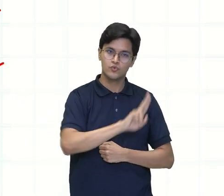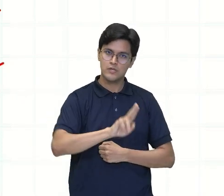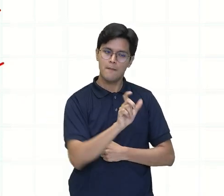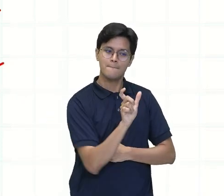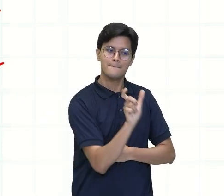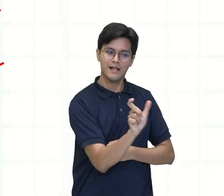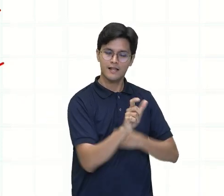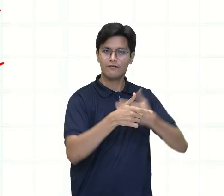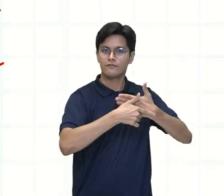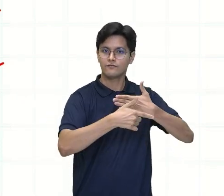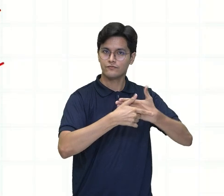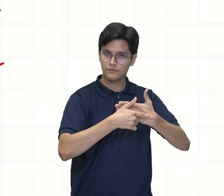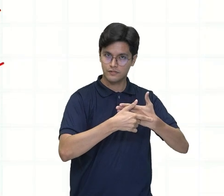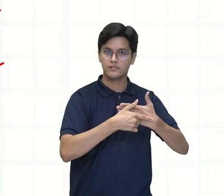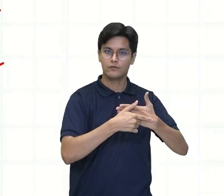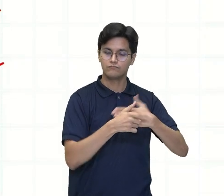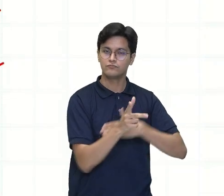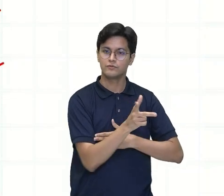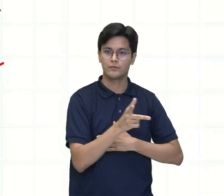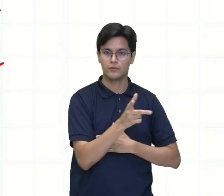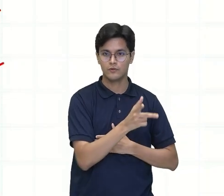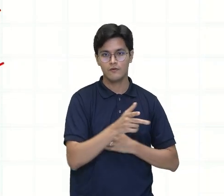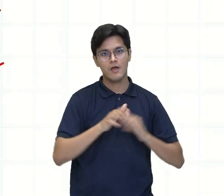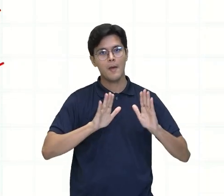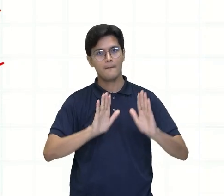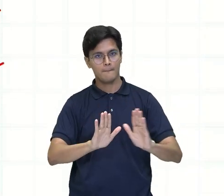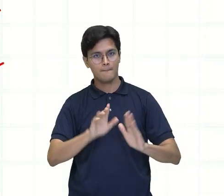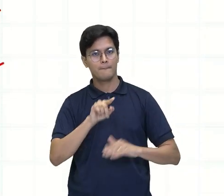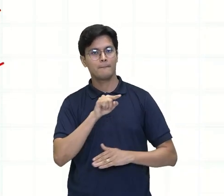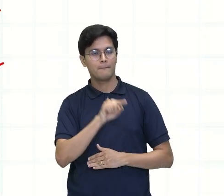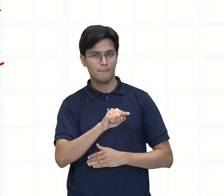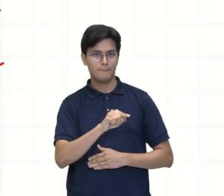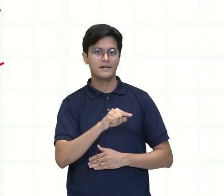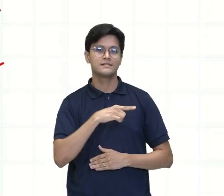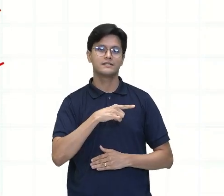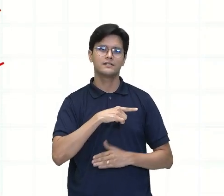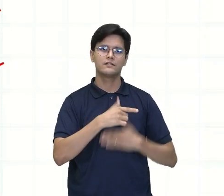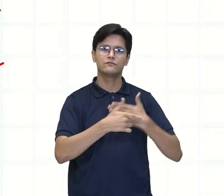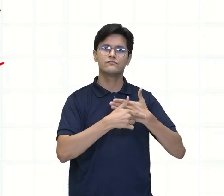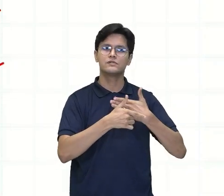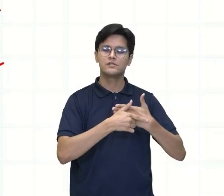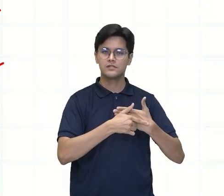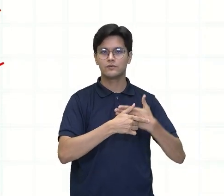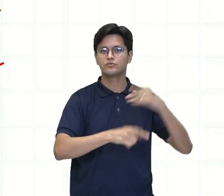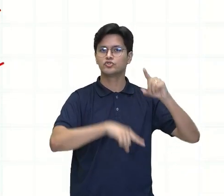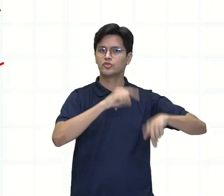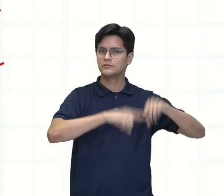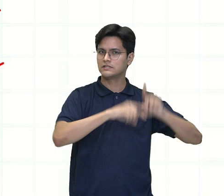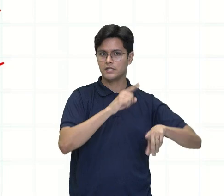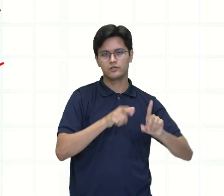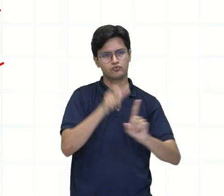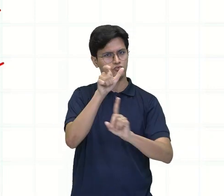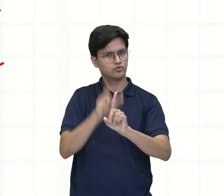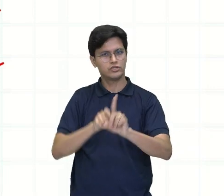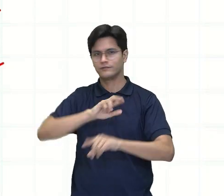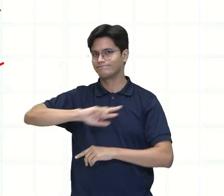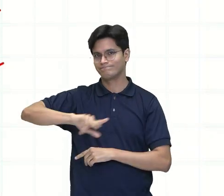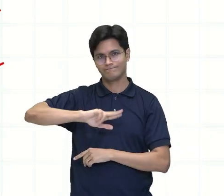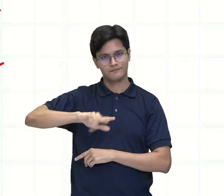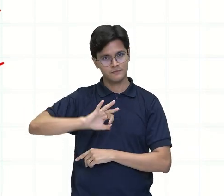Pronomes, mas funcionando como objeto e não como sujeito. Tudo